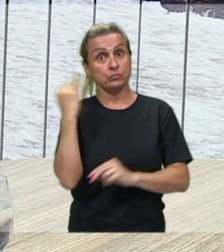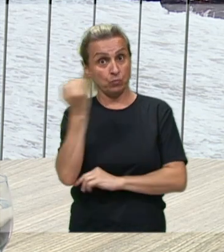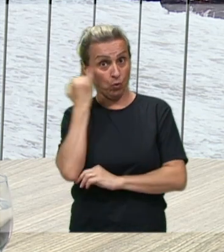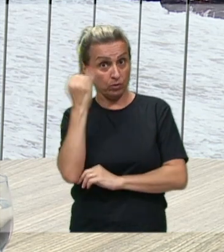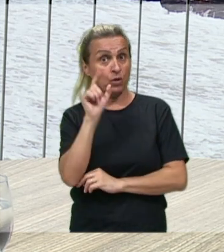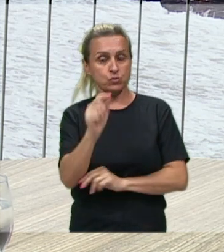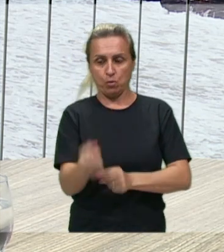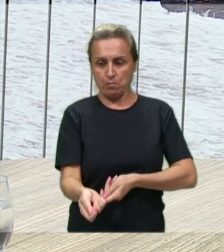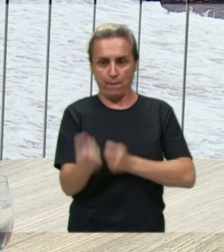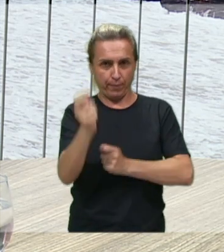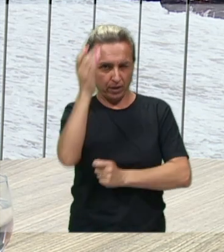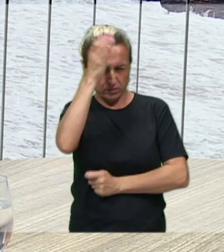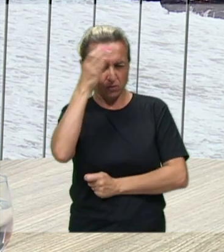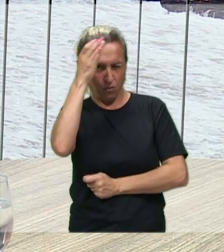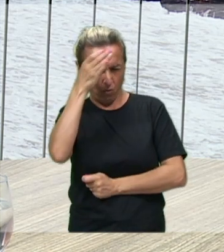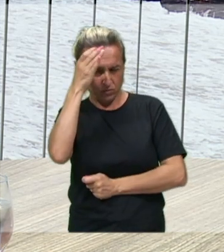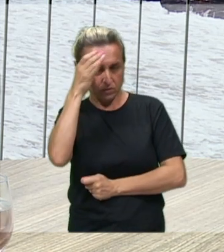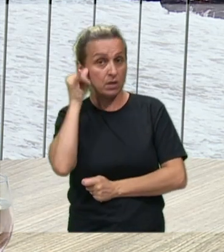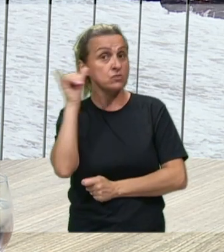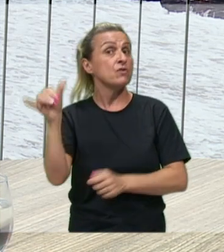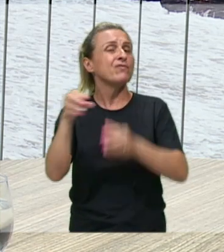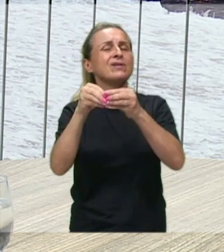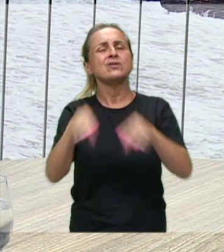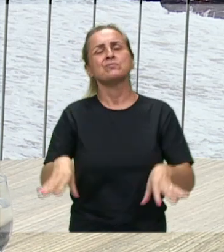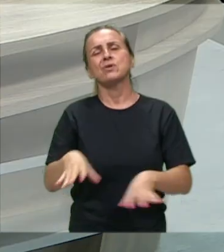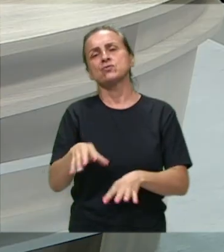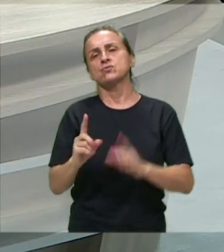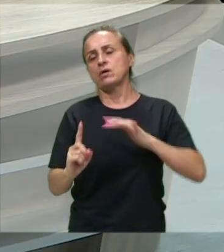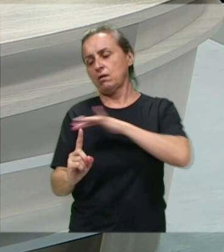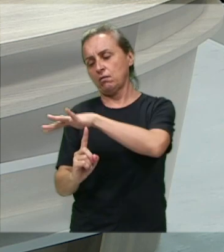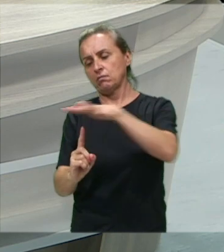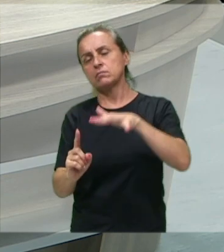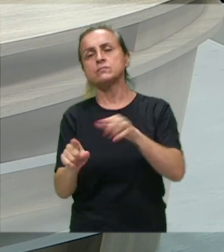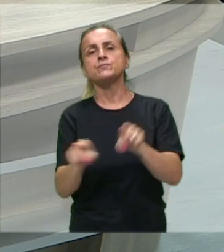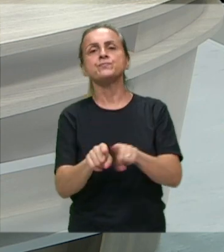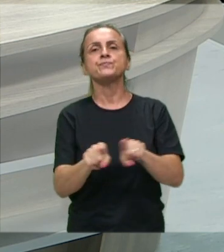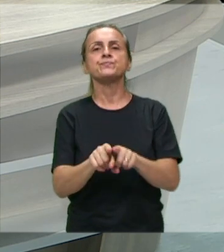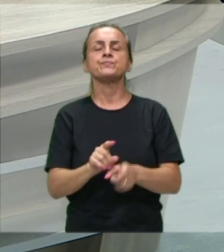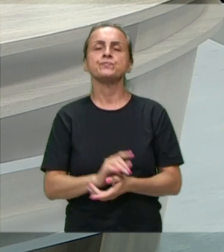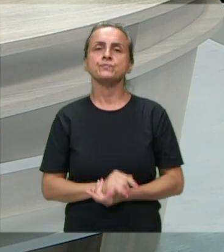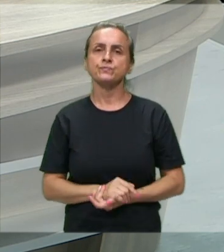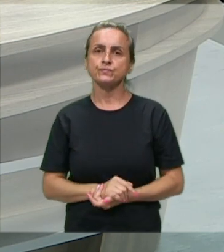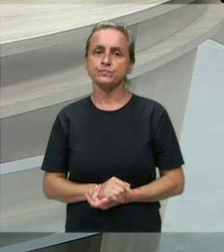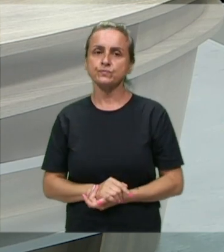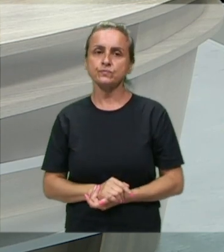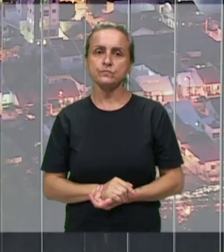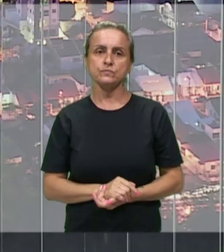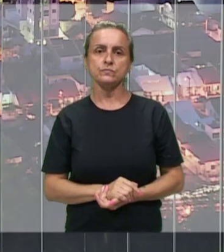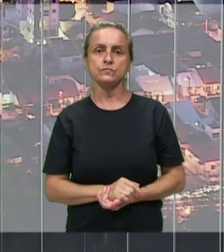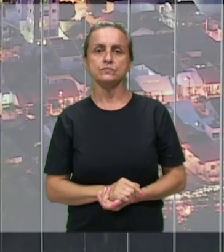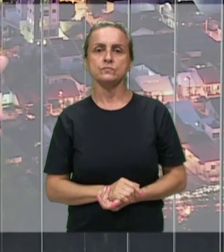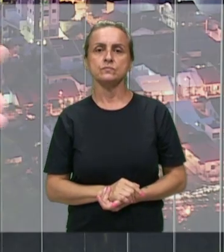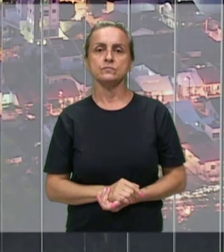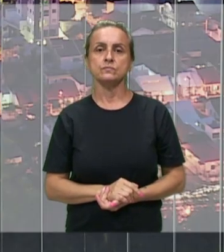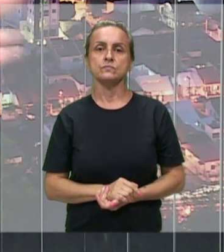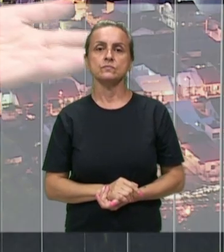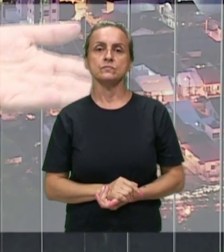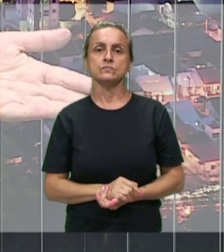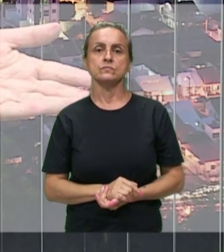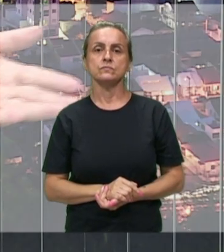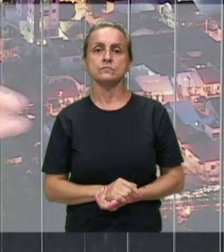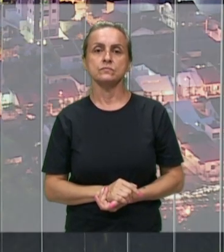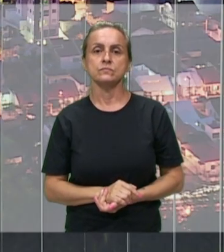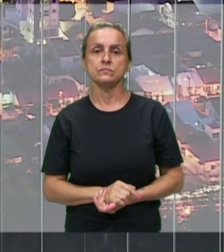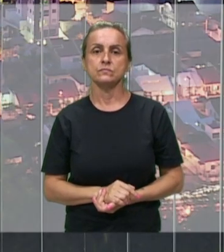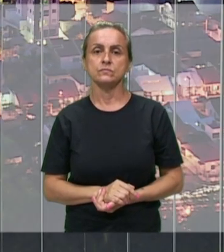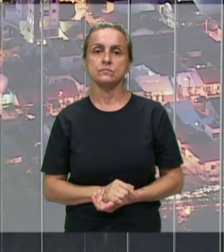rentável sem prejudicar todo o meio ambiente. E com certeza, e é isso que, pelo menos isso foi o que demonstrou, né,